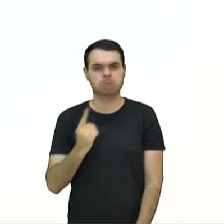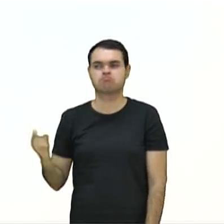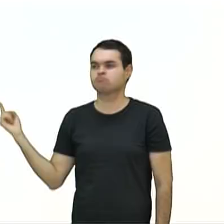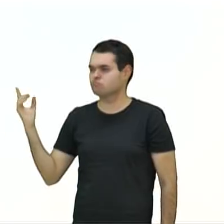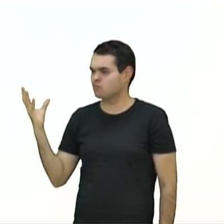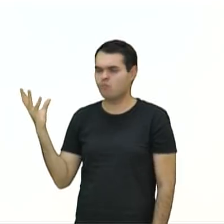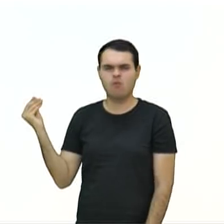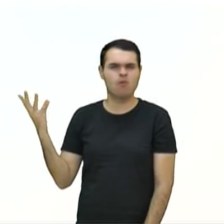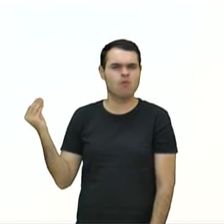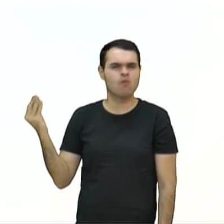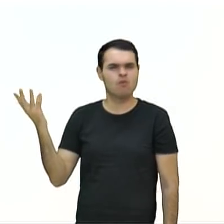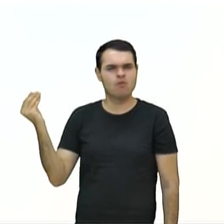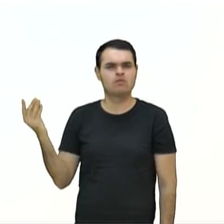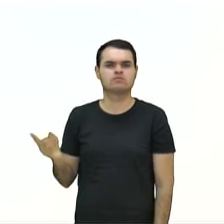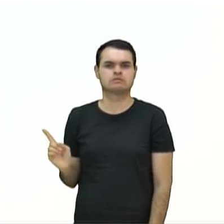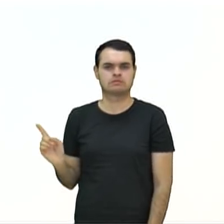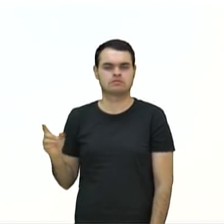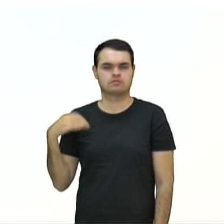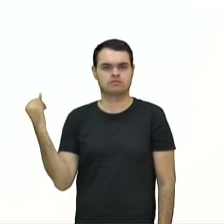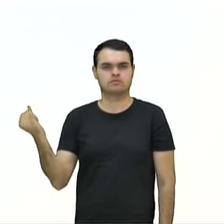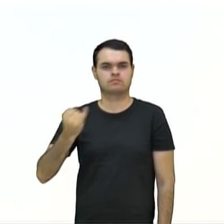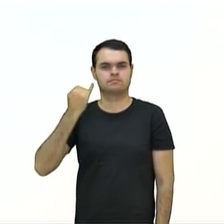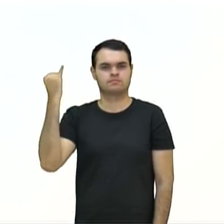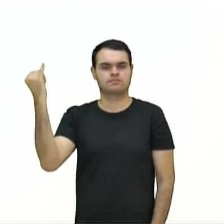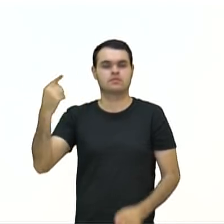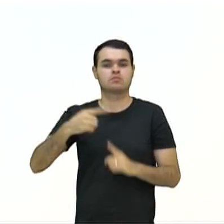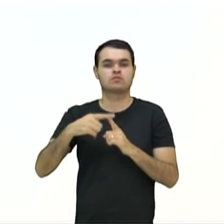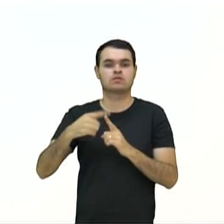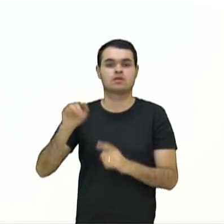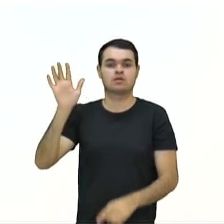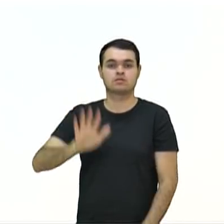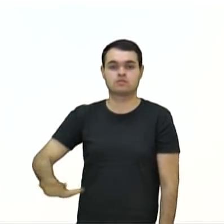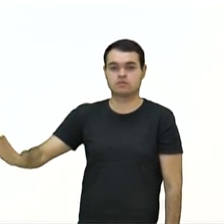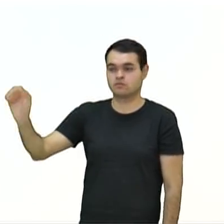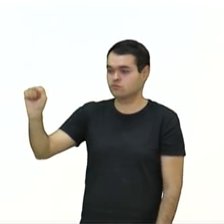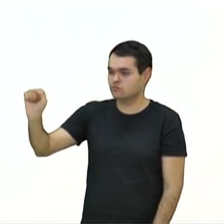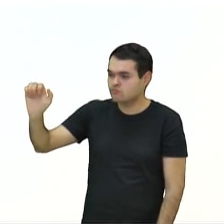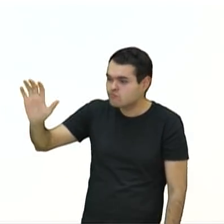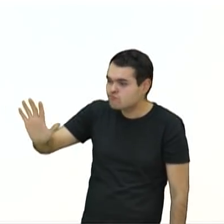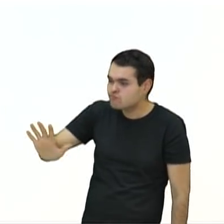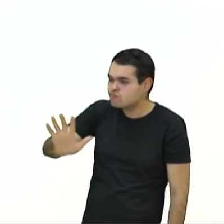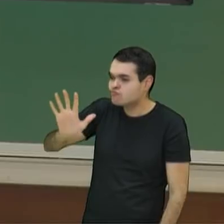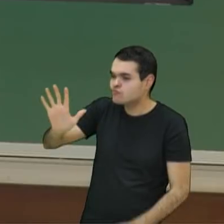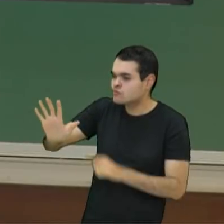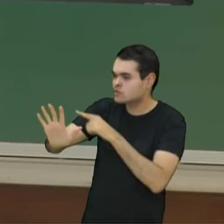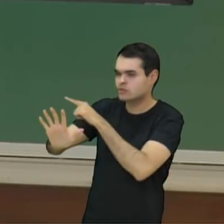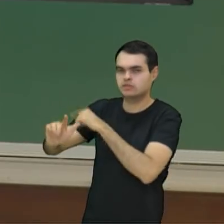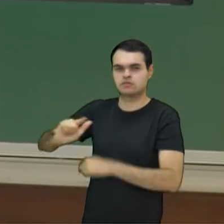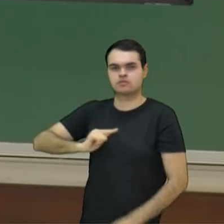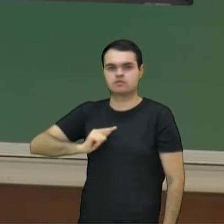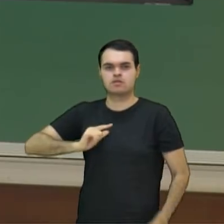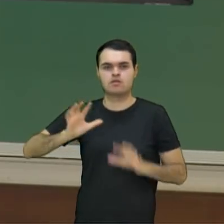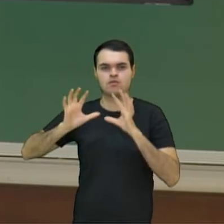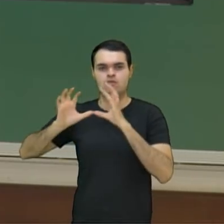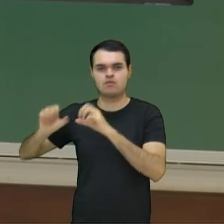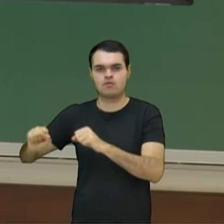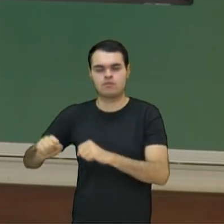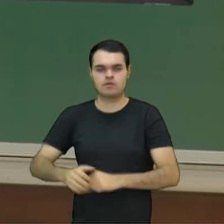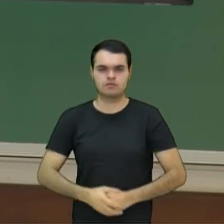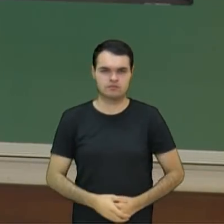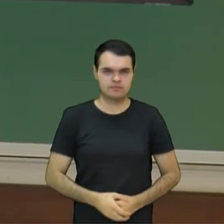elas foram importantes, porque toda a região sudeste ali é afetada por essas expedições de ocupação, né?